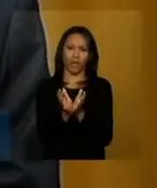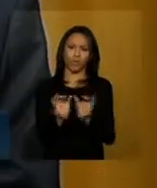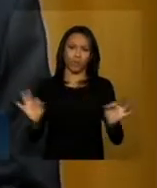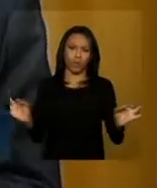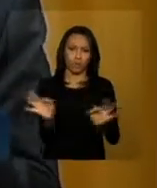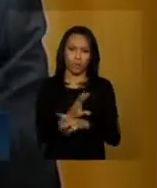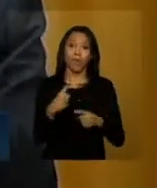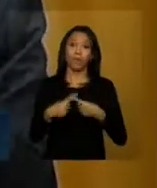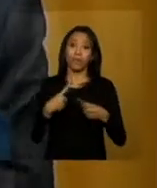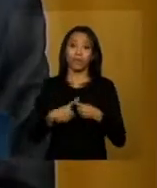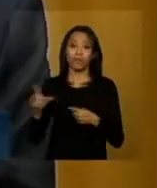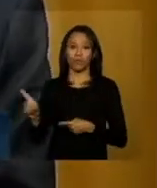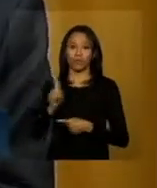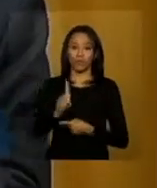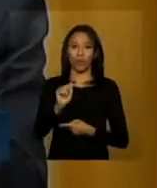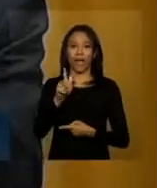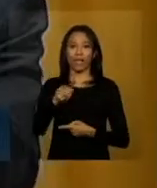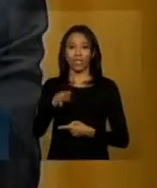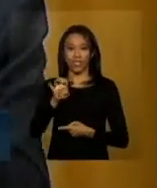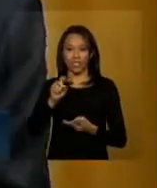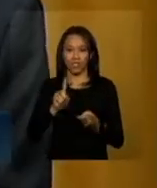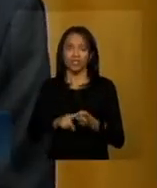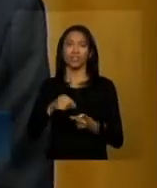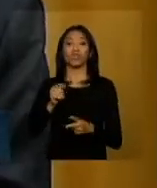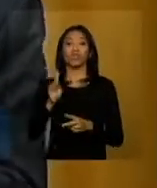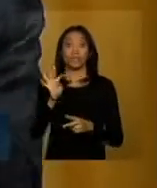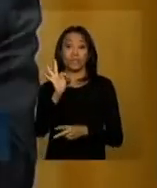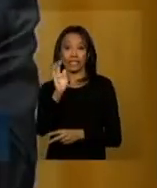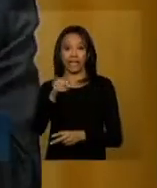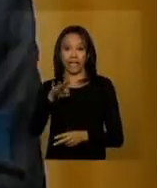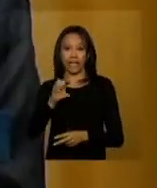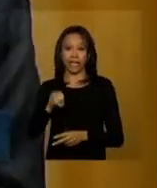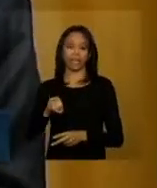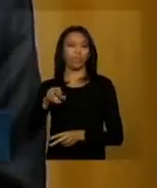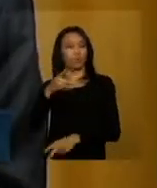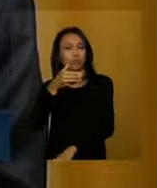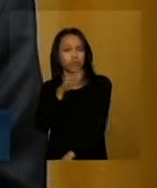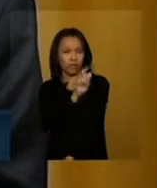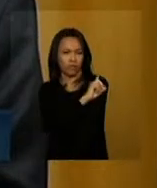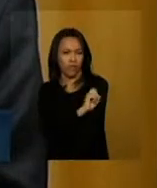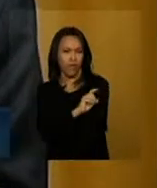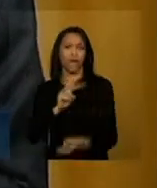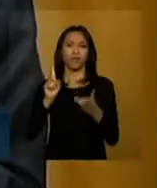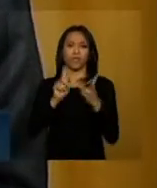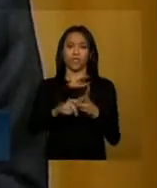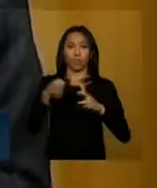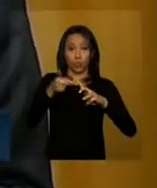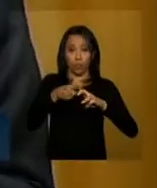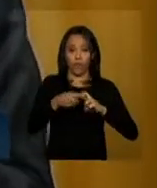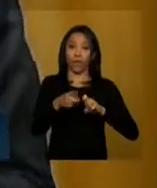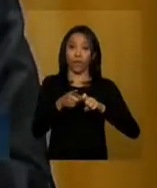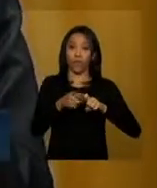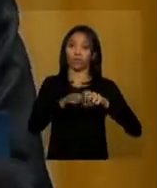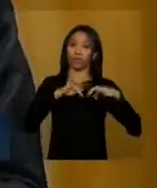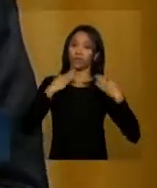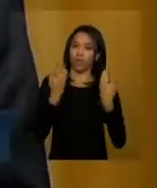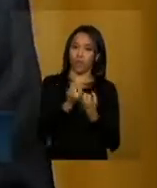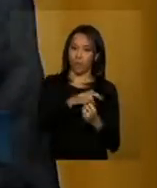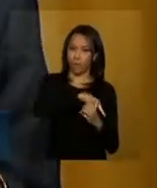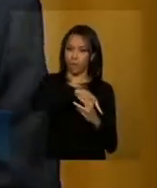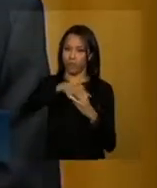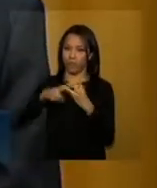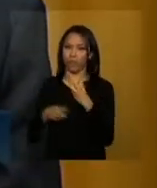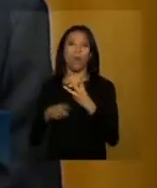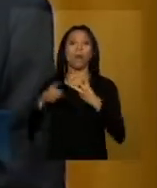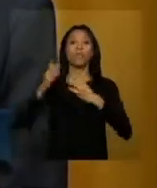agente comunitário, do técnico de enfermagem, do enfermeiro e do médico de saúde da família, cada vez mais esse conjunto de